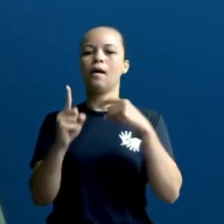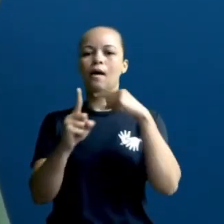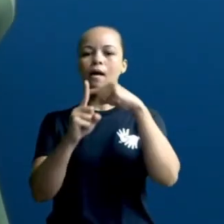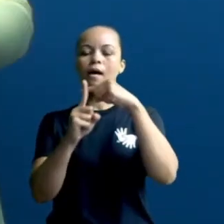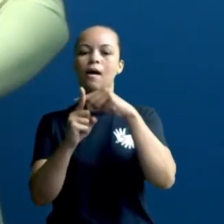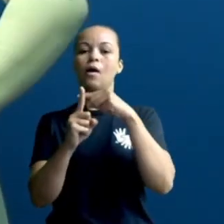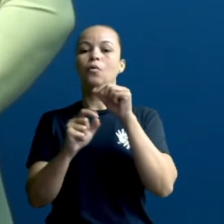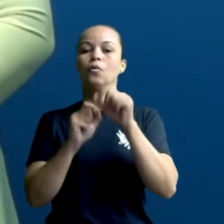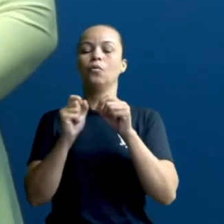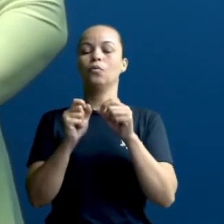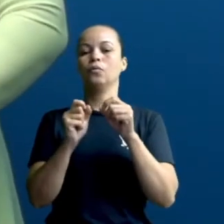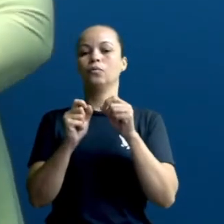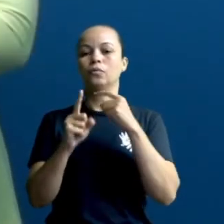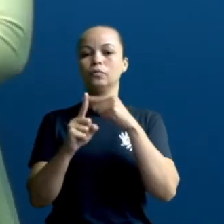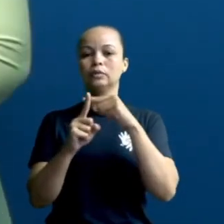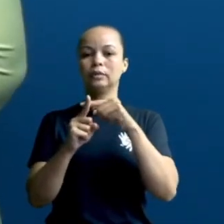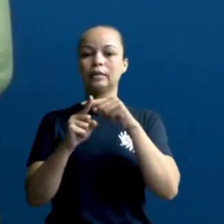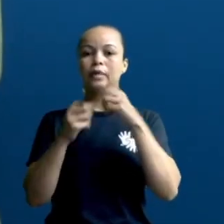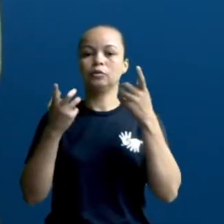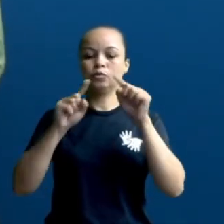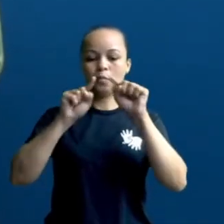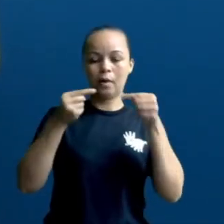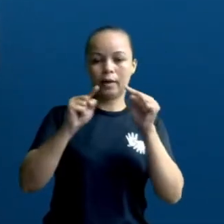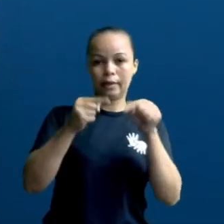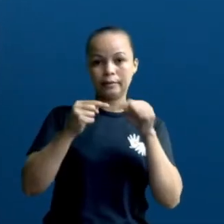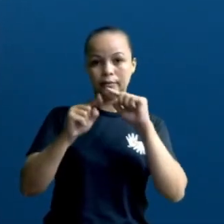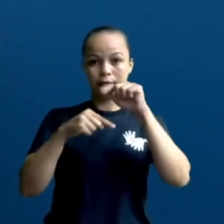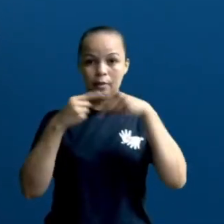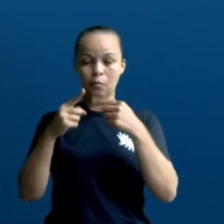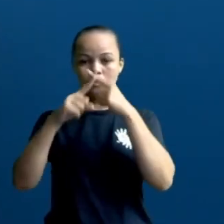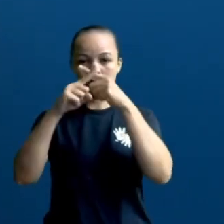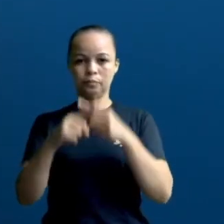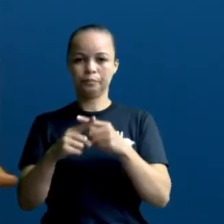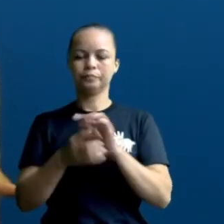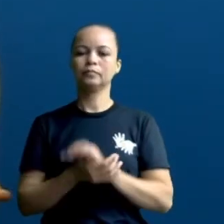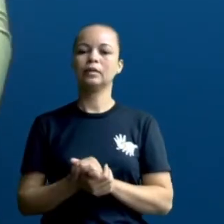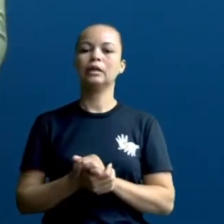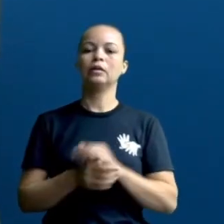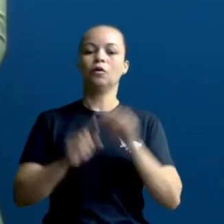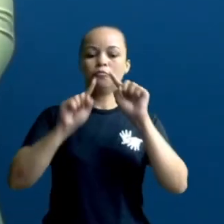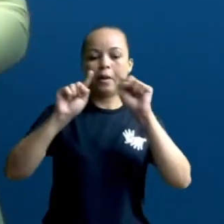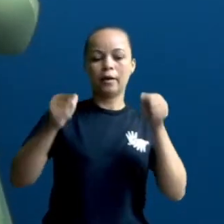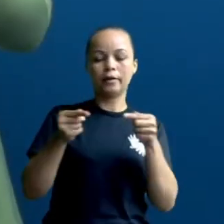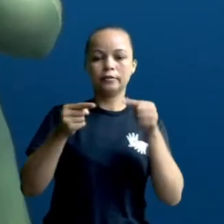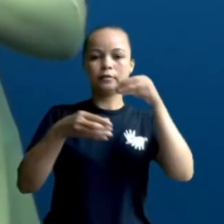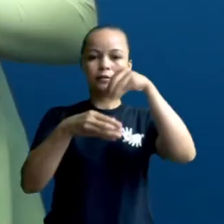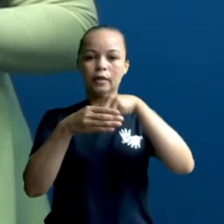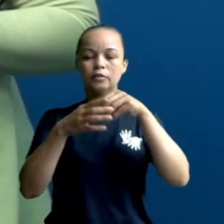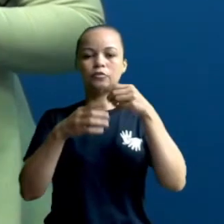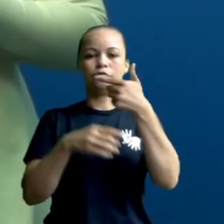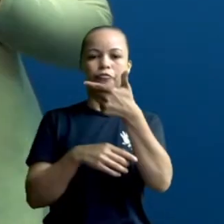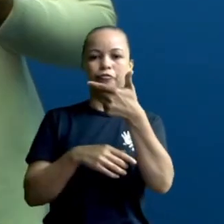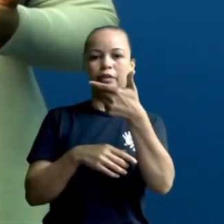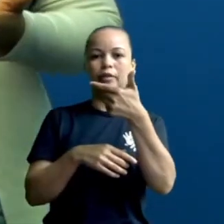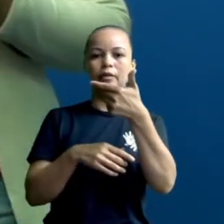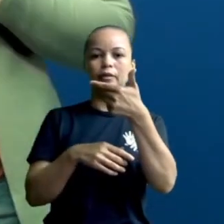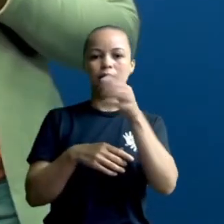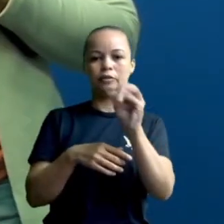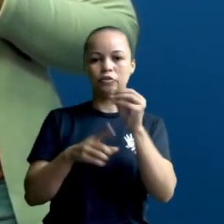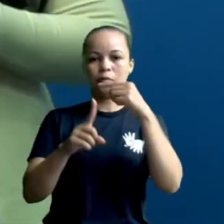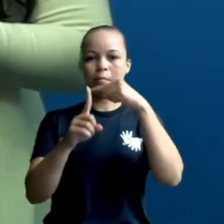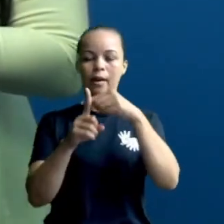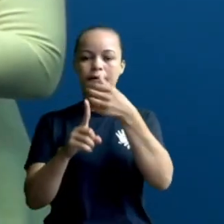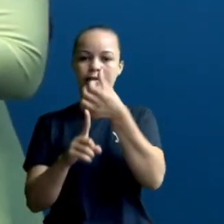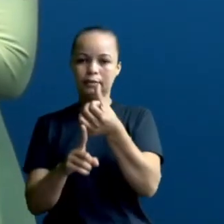multiplico para depois eu dividir por 2, tá certo? Então, 20 mais 6, 26. 26